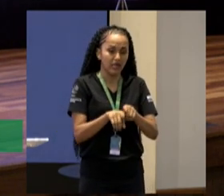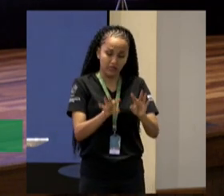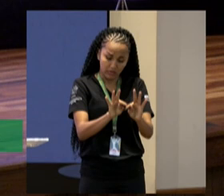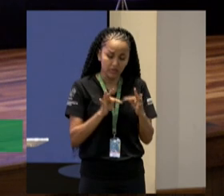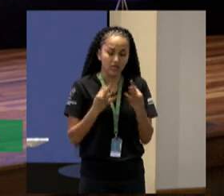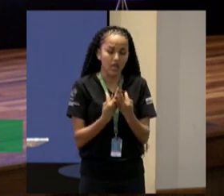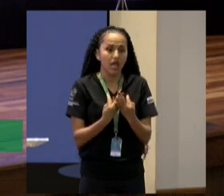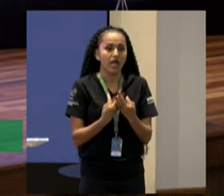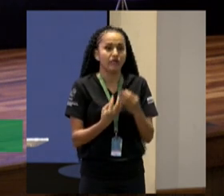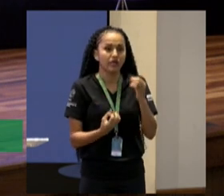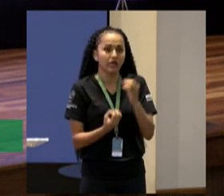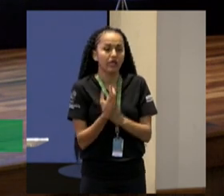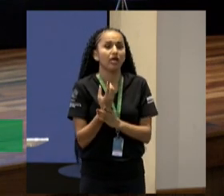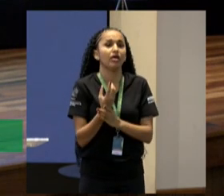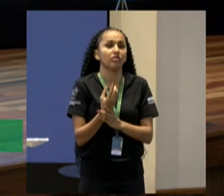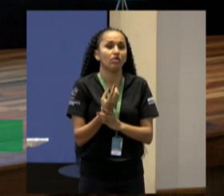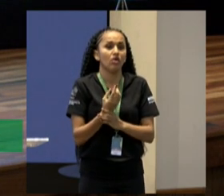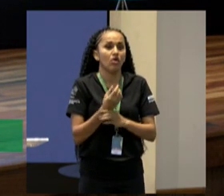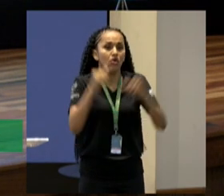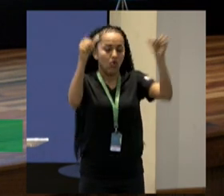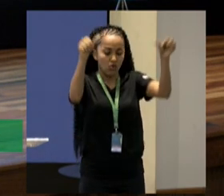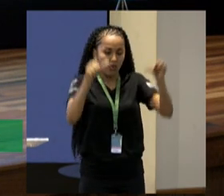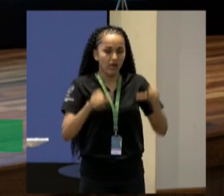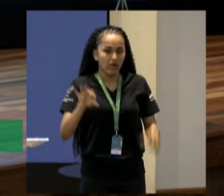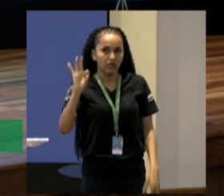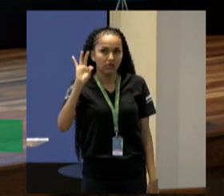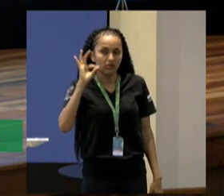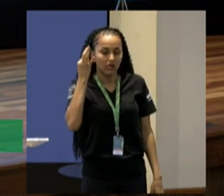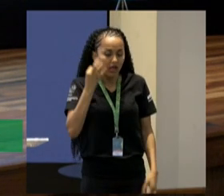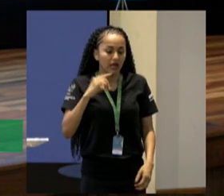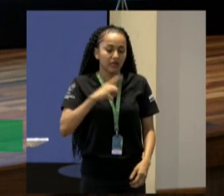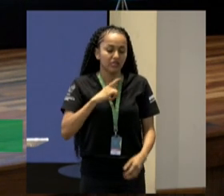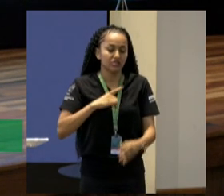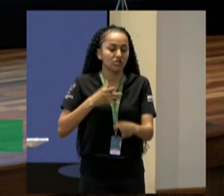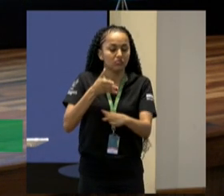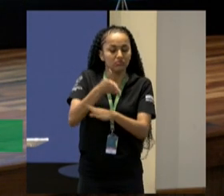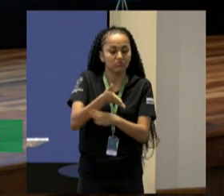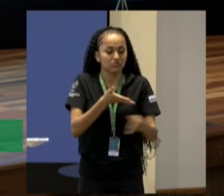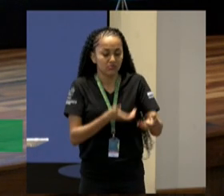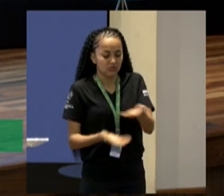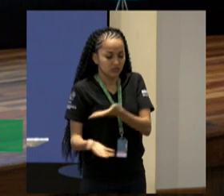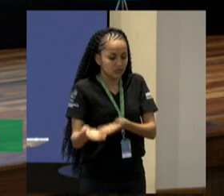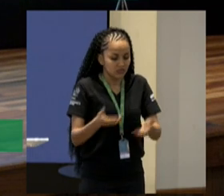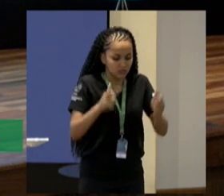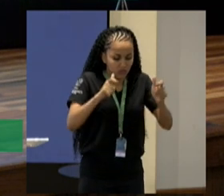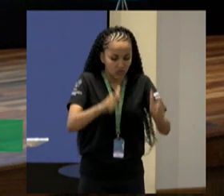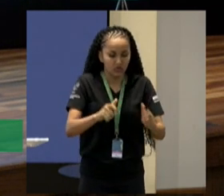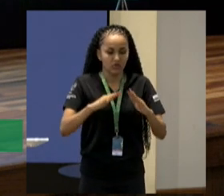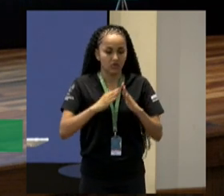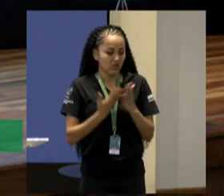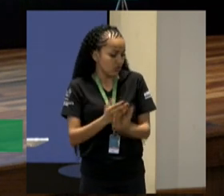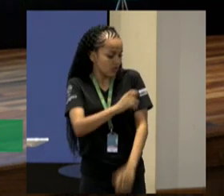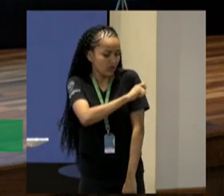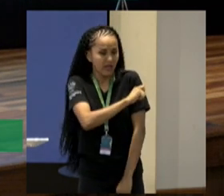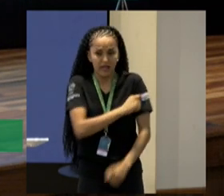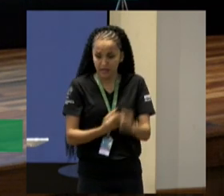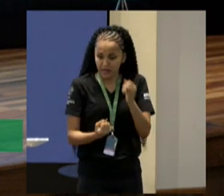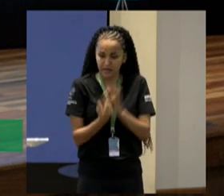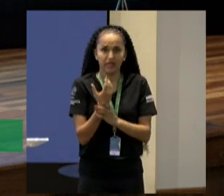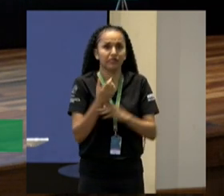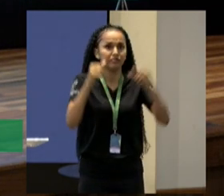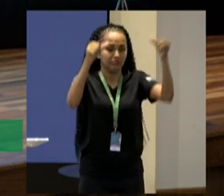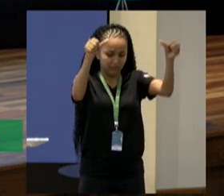isso nasce o Mural Sankofa. A gente tem intervenção nos ambientes da escola, os estudantes produzem os